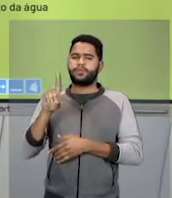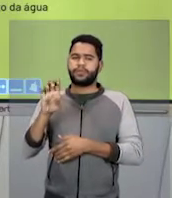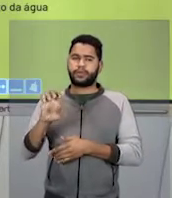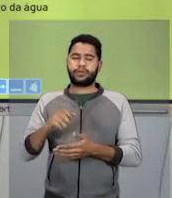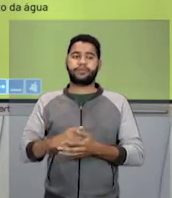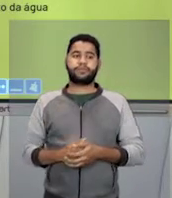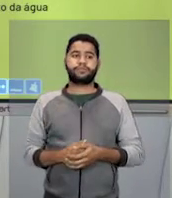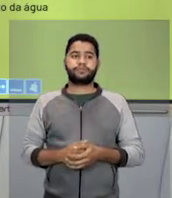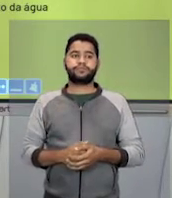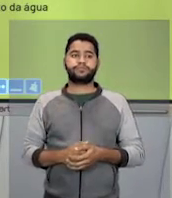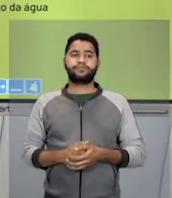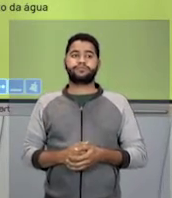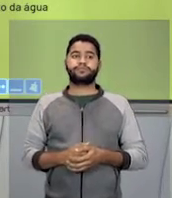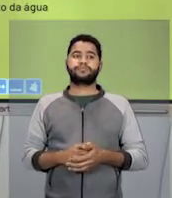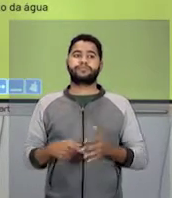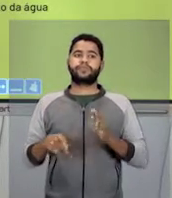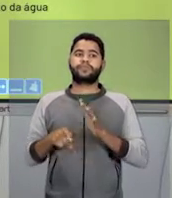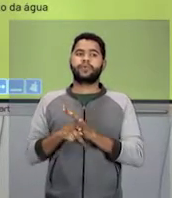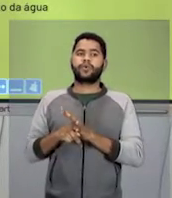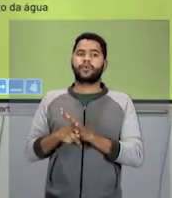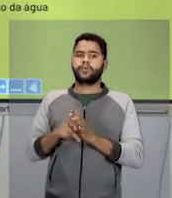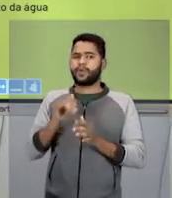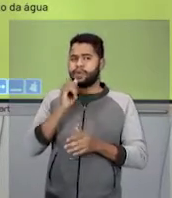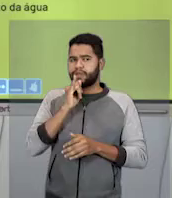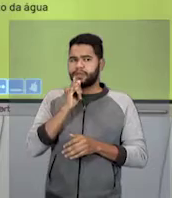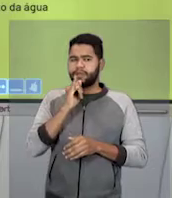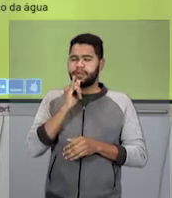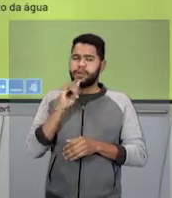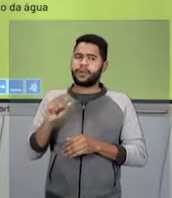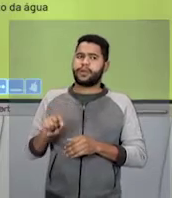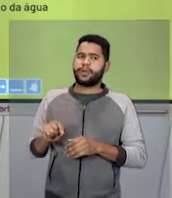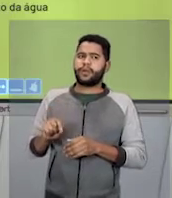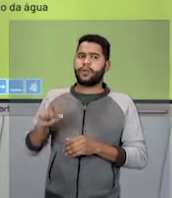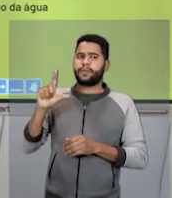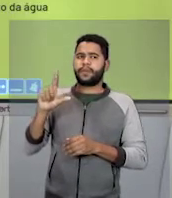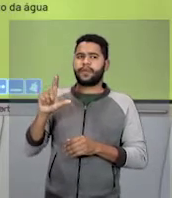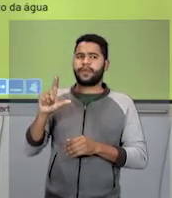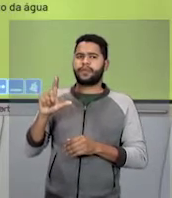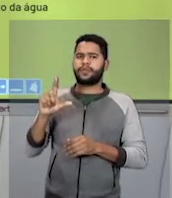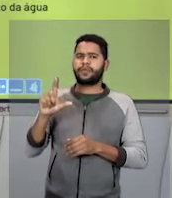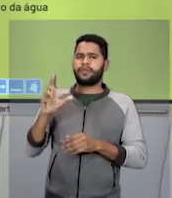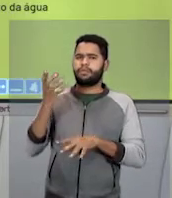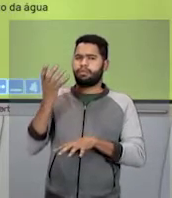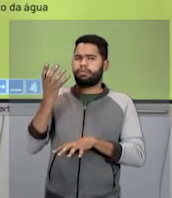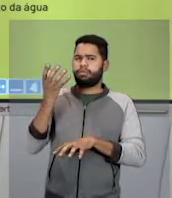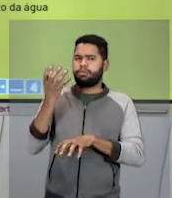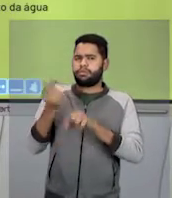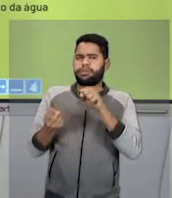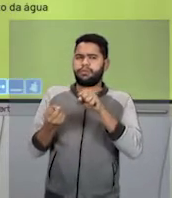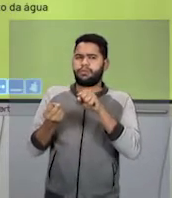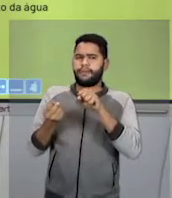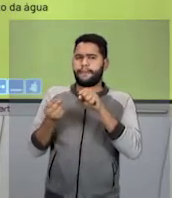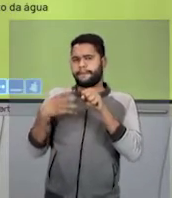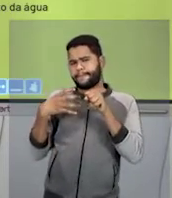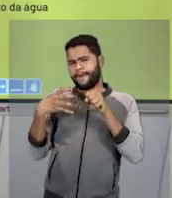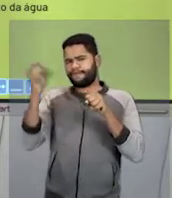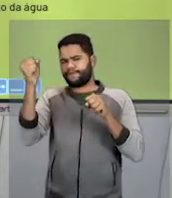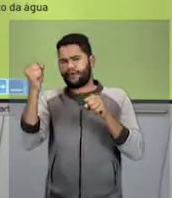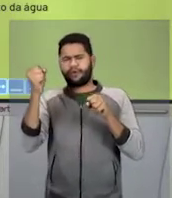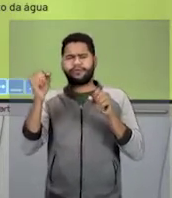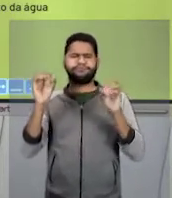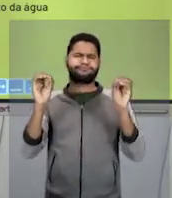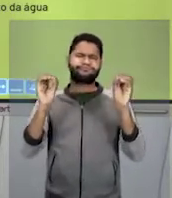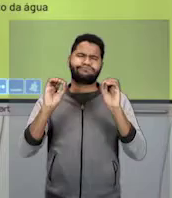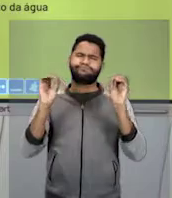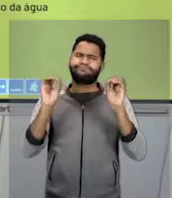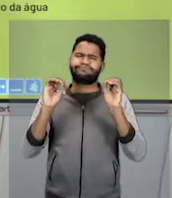A taxa de condução, aumenta a taxa de condução térmica para fora do cômodo? De forma